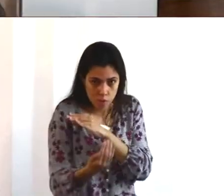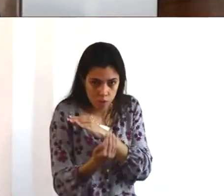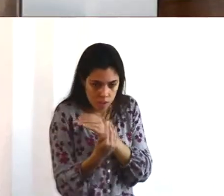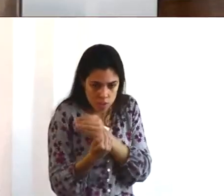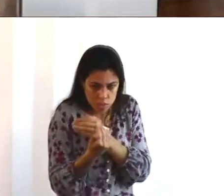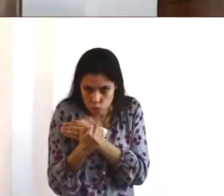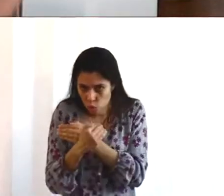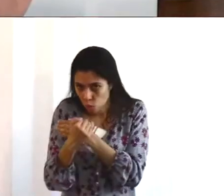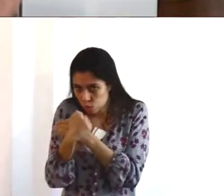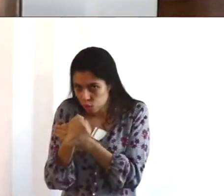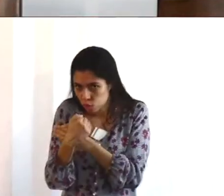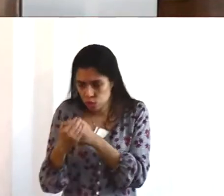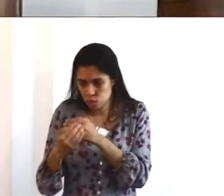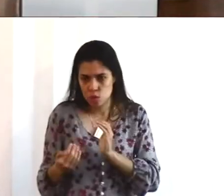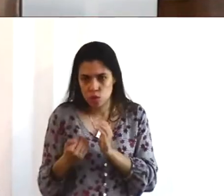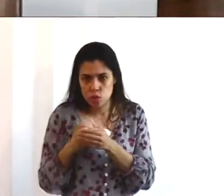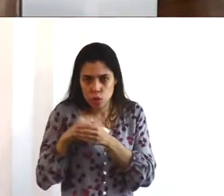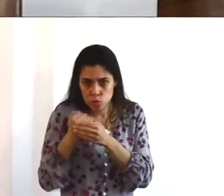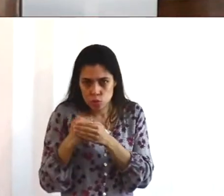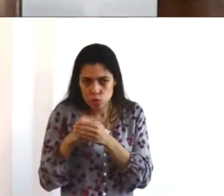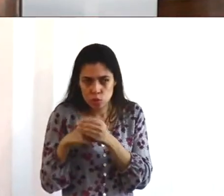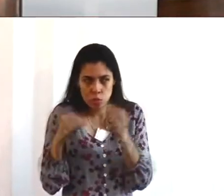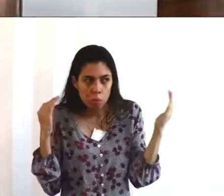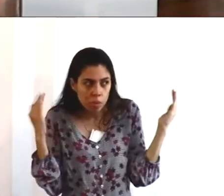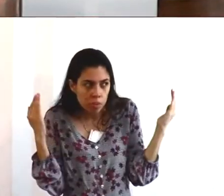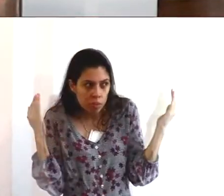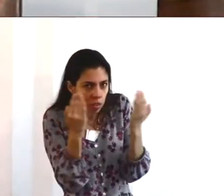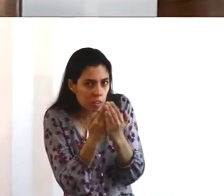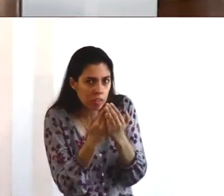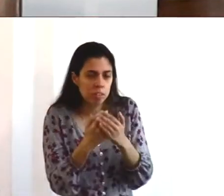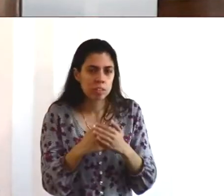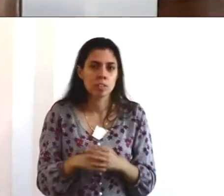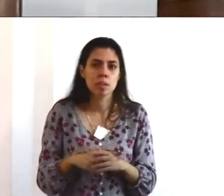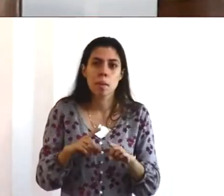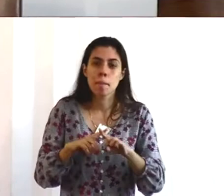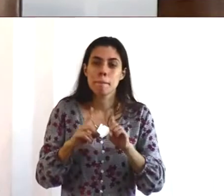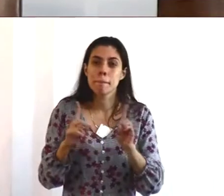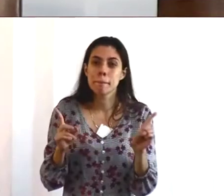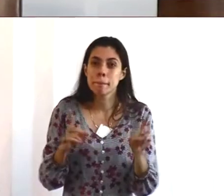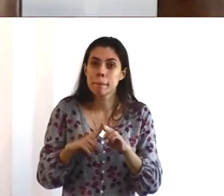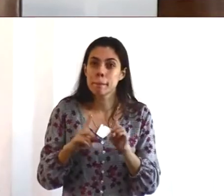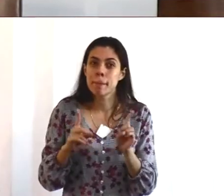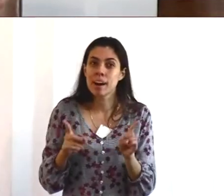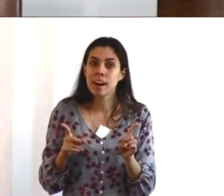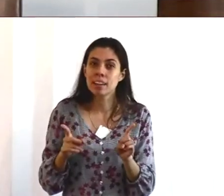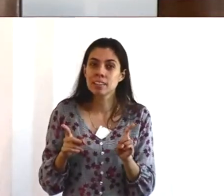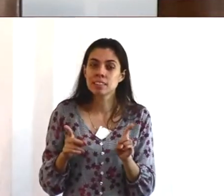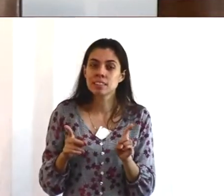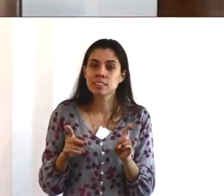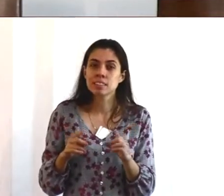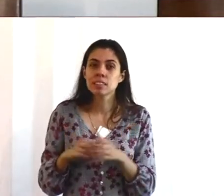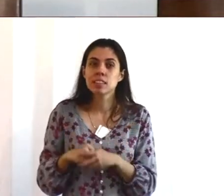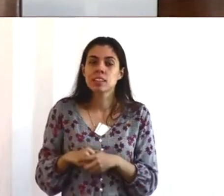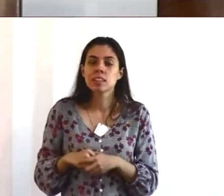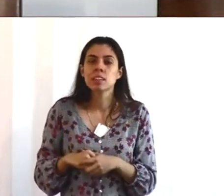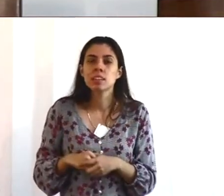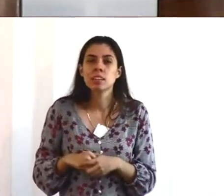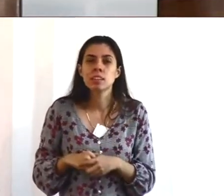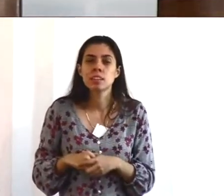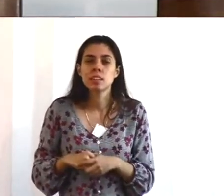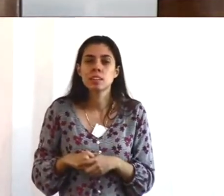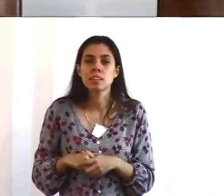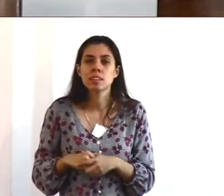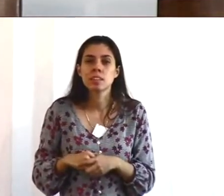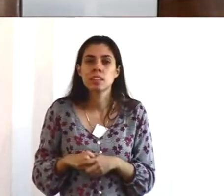barreira e nada vai acontecer conosco. No Senhor, de certo modo, é assim. Mas